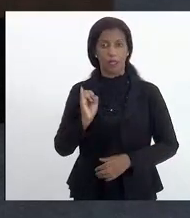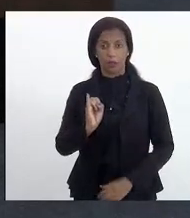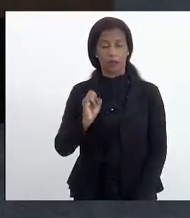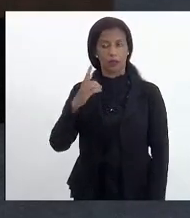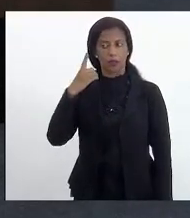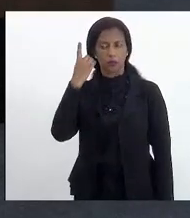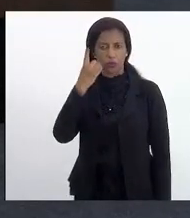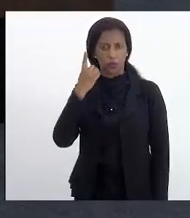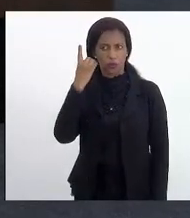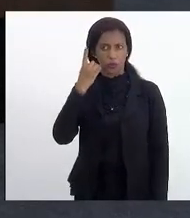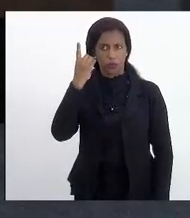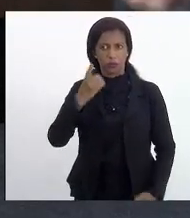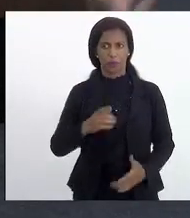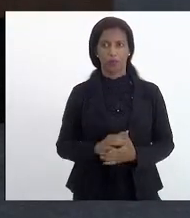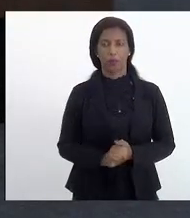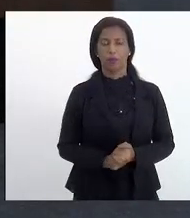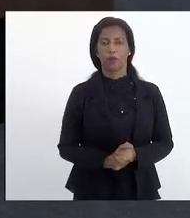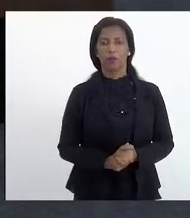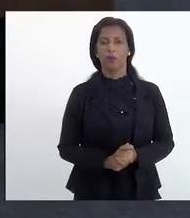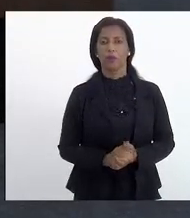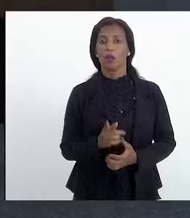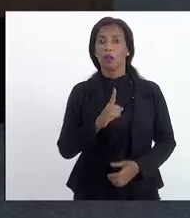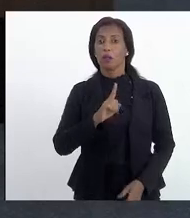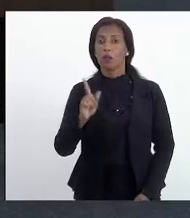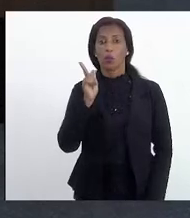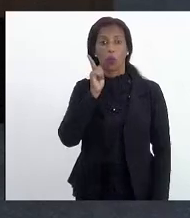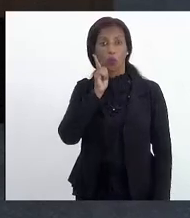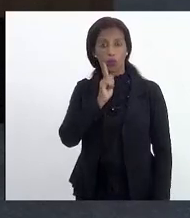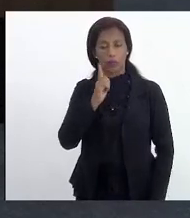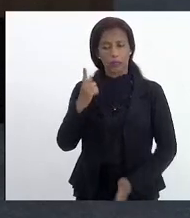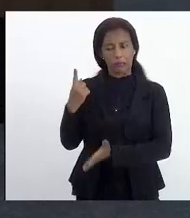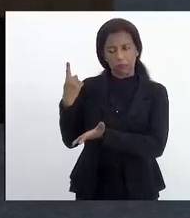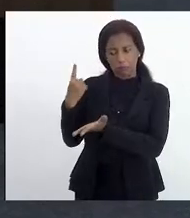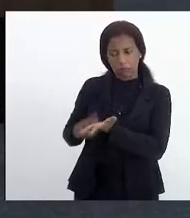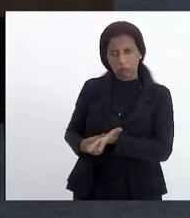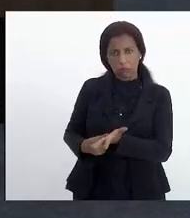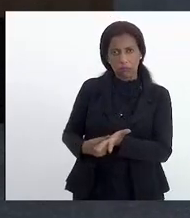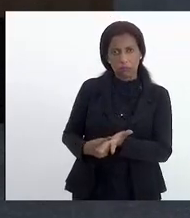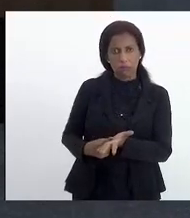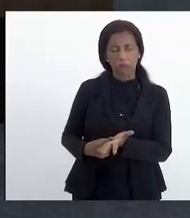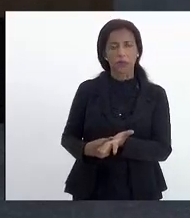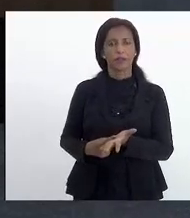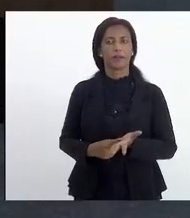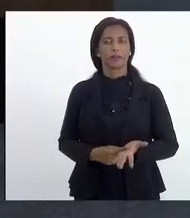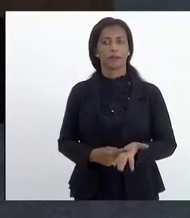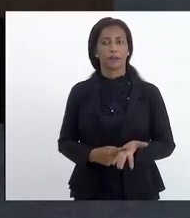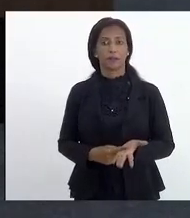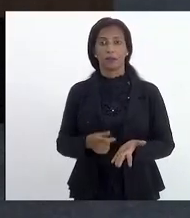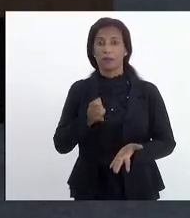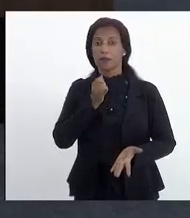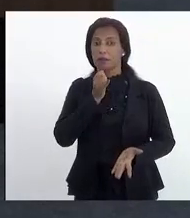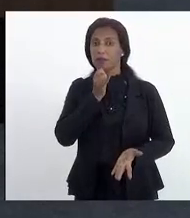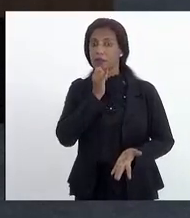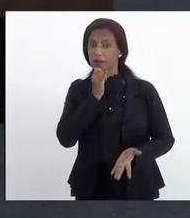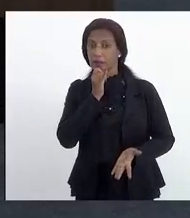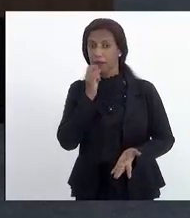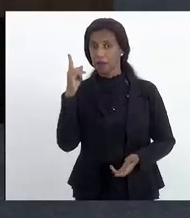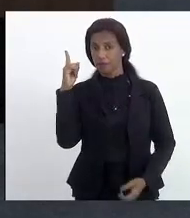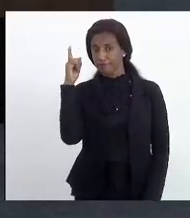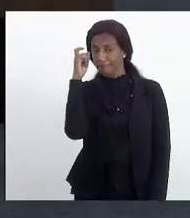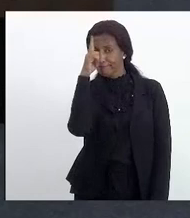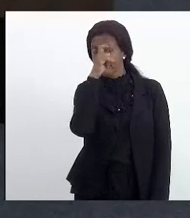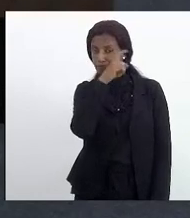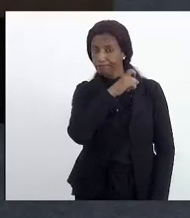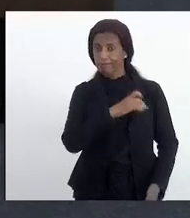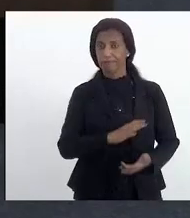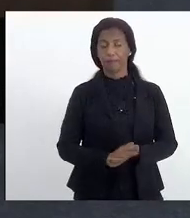deputados não conseguirem firmar esse acordo, fica praticamente difícil,